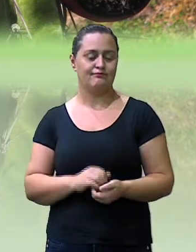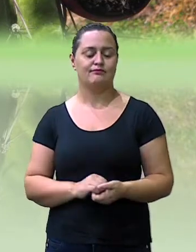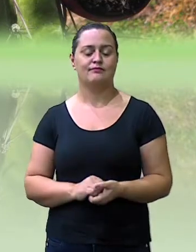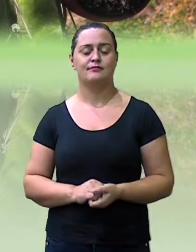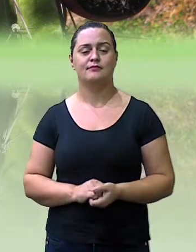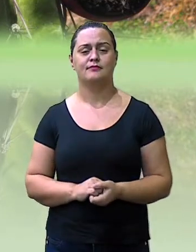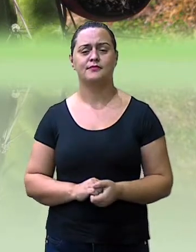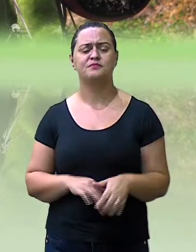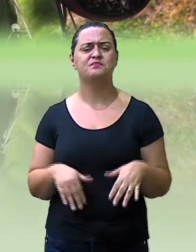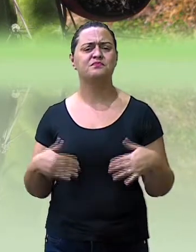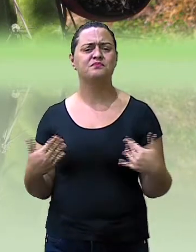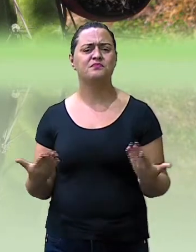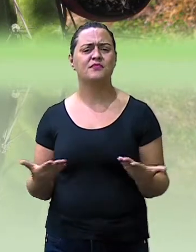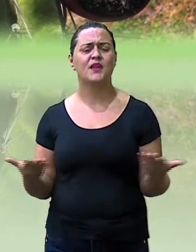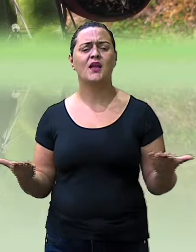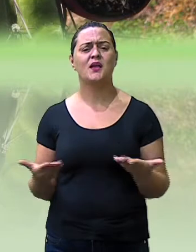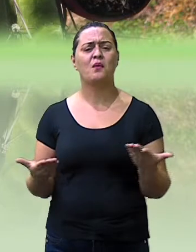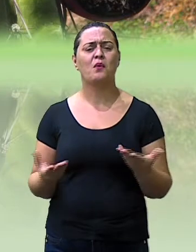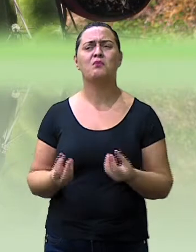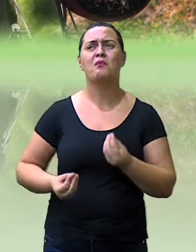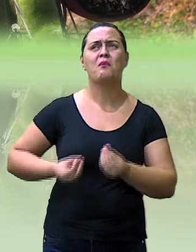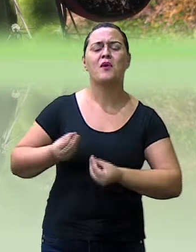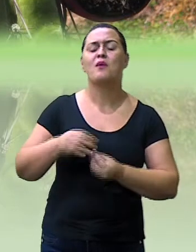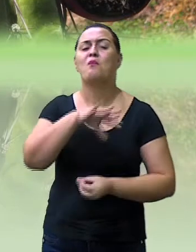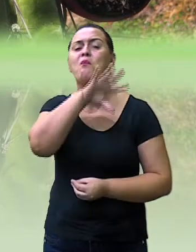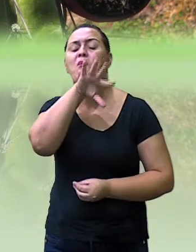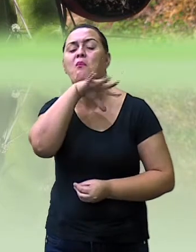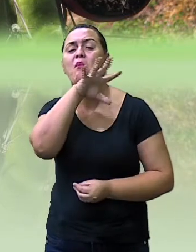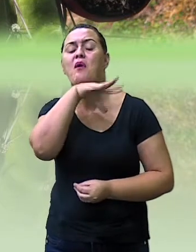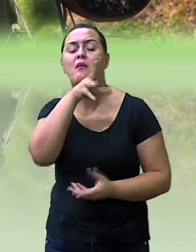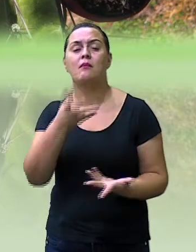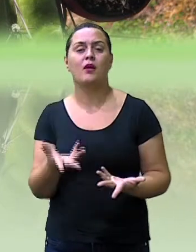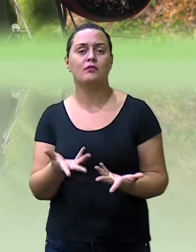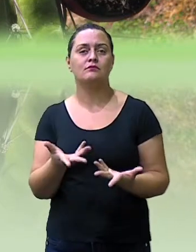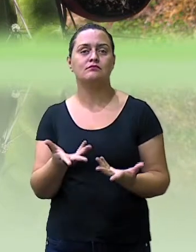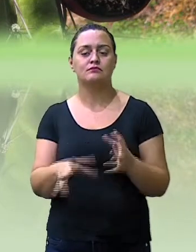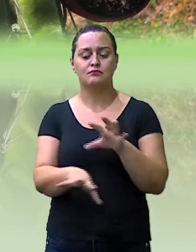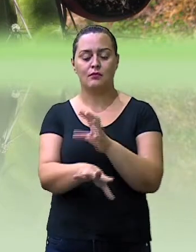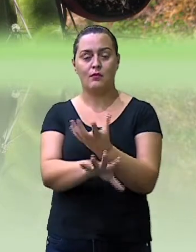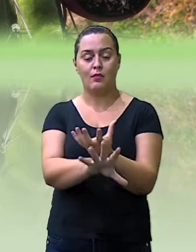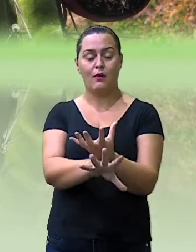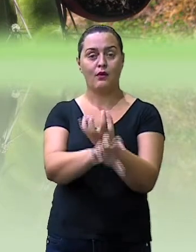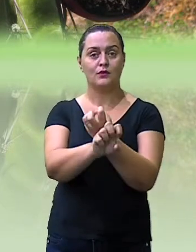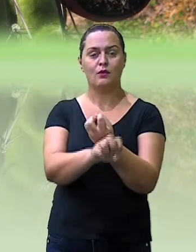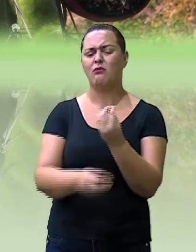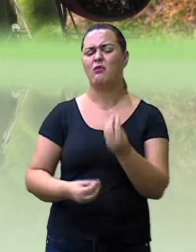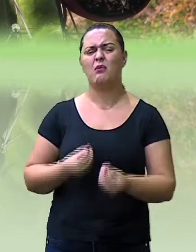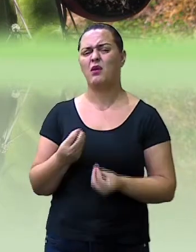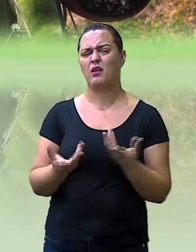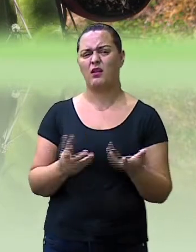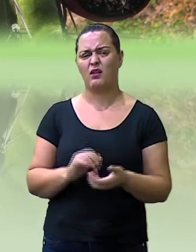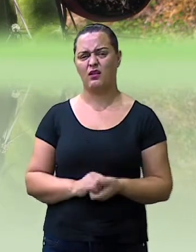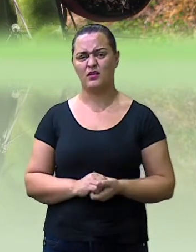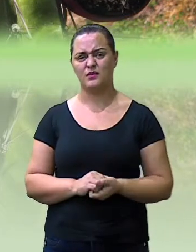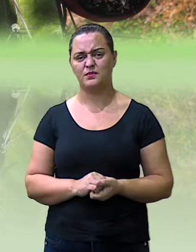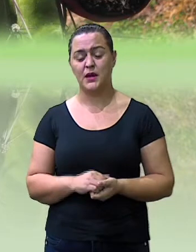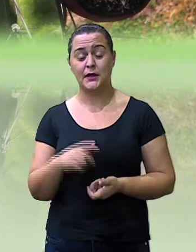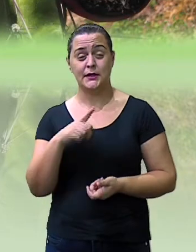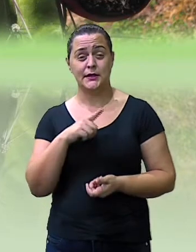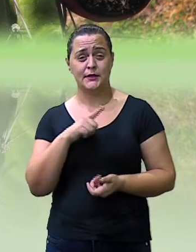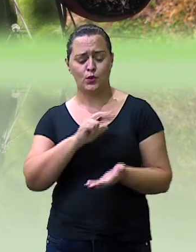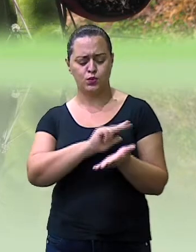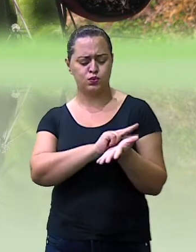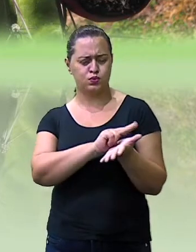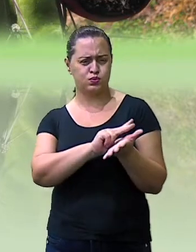como seria a fauna desse ambiente então? A Caatinga abriga grande número de espécies. A